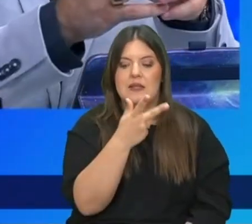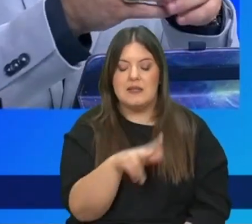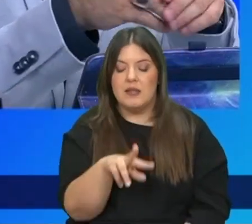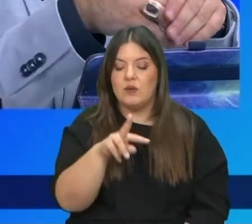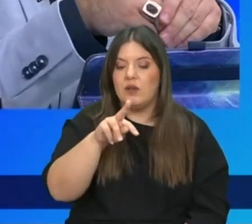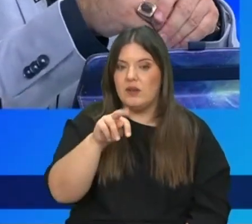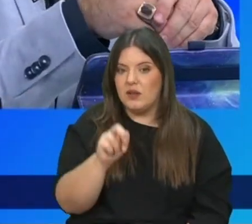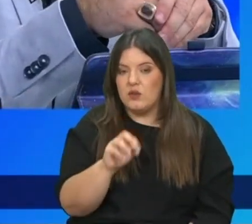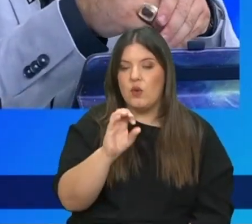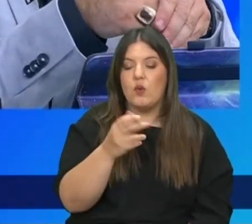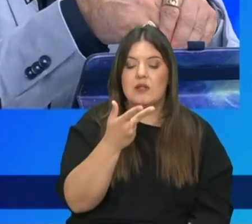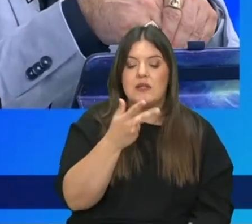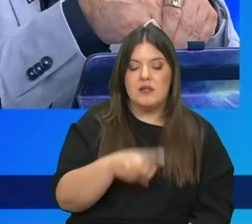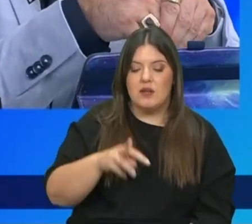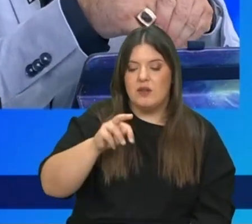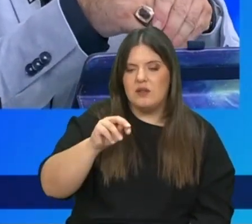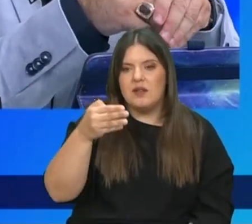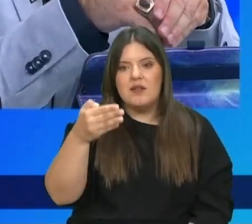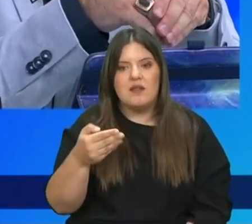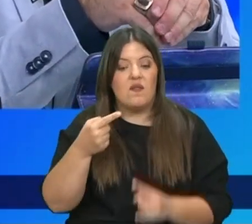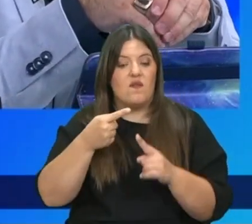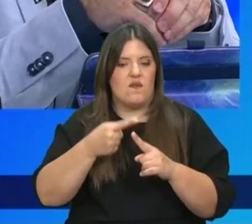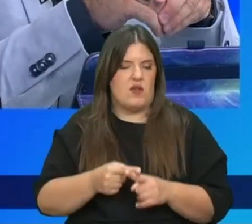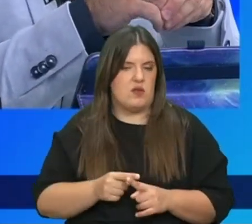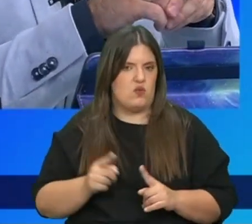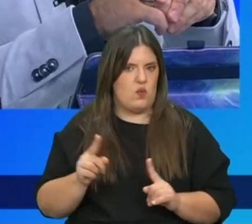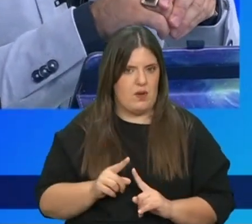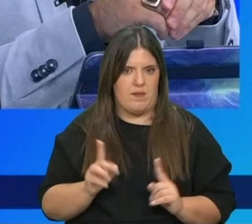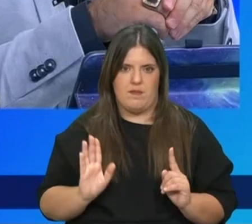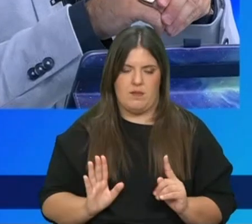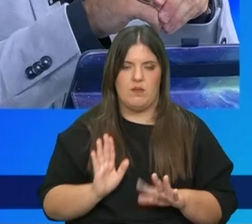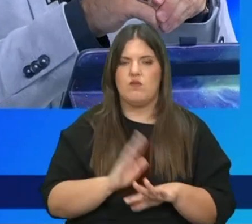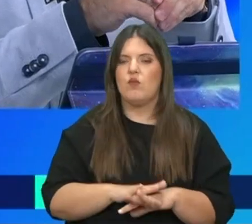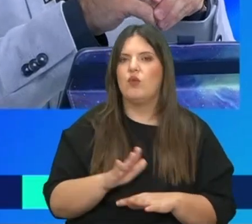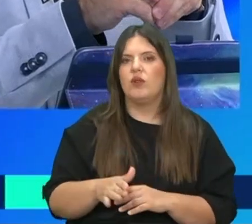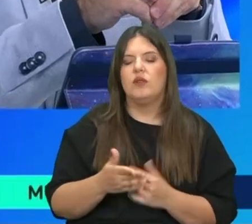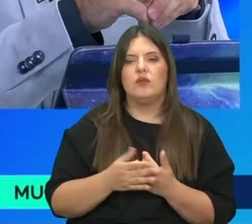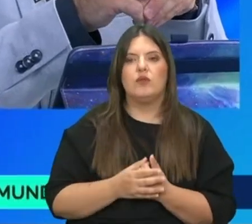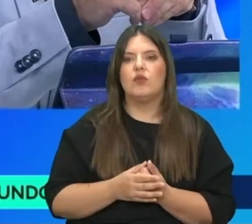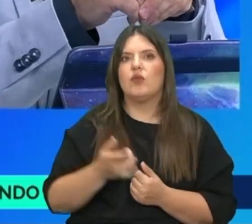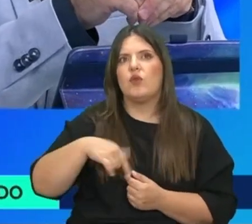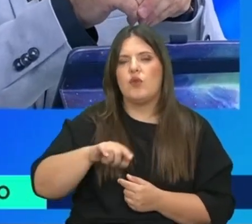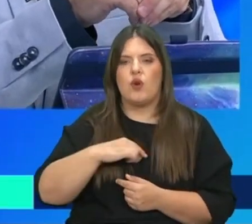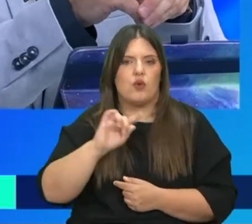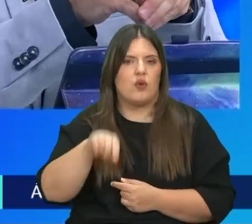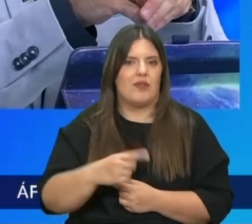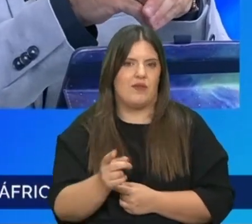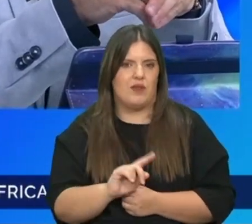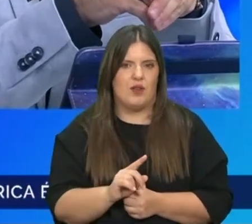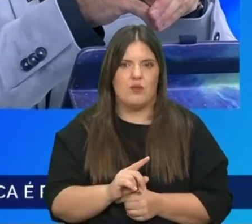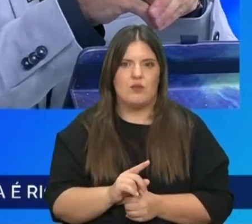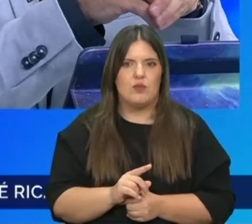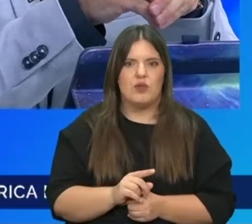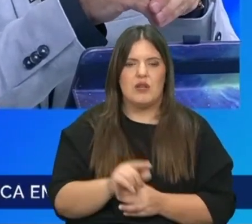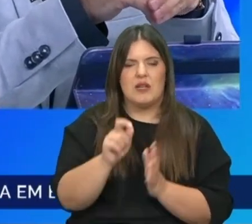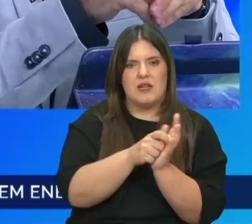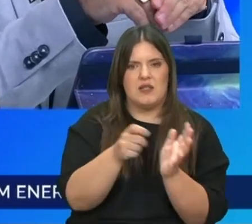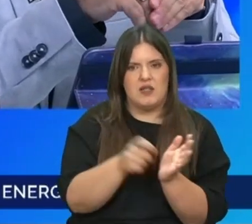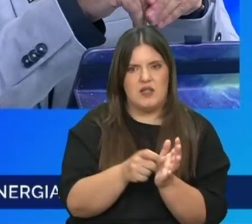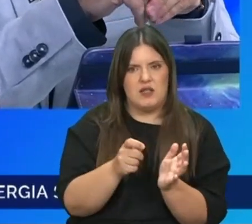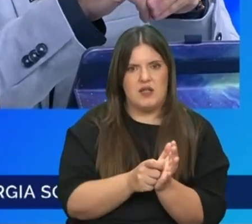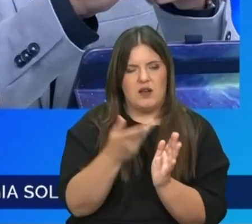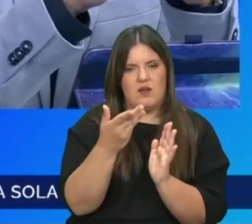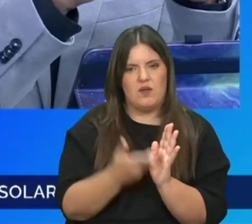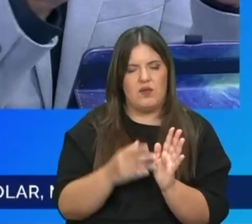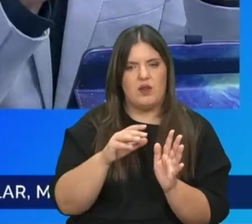ou 137 vezes a massa do Sol. Portanto, por todos os efeitos, nós nem sequer deveríamos registar a